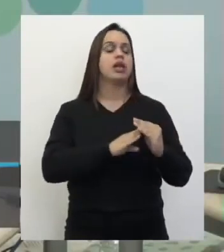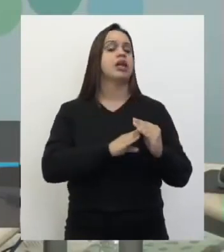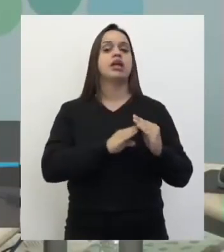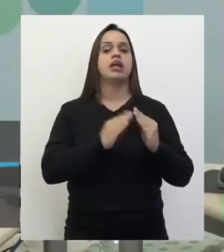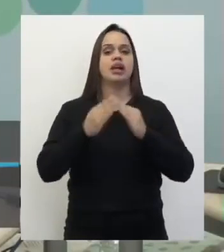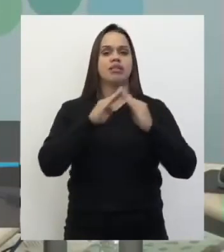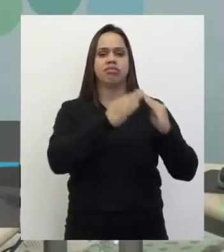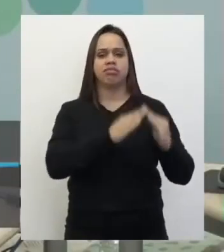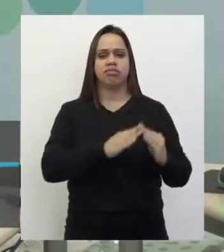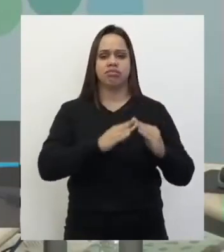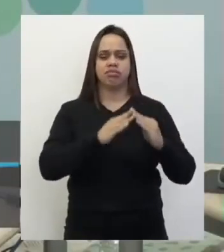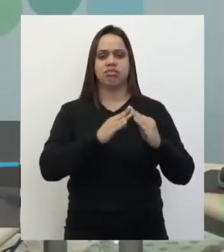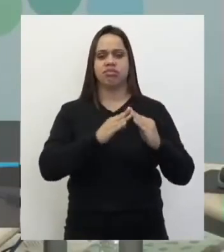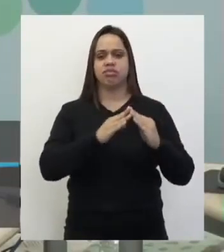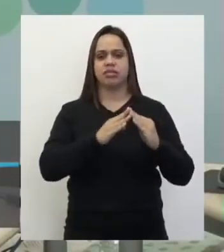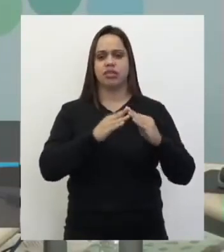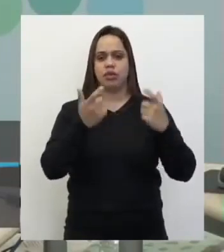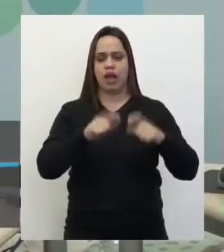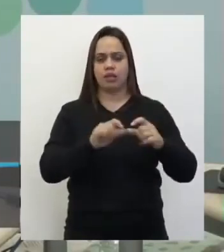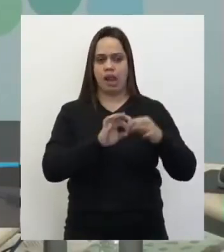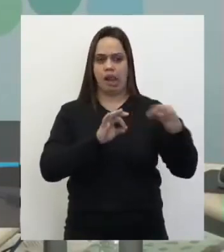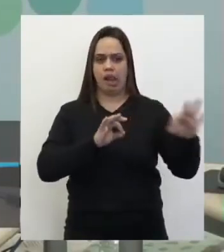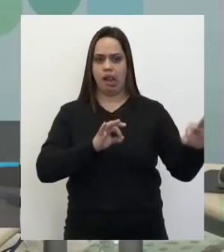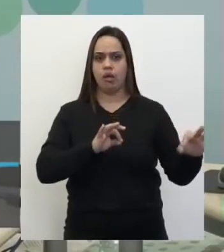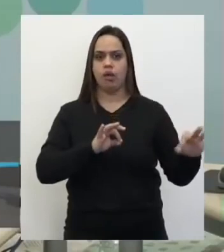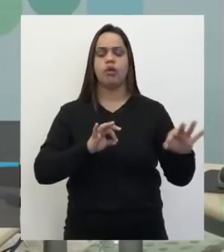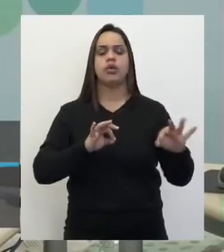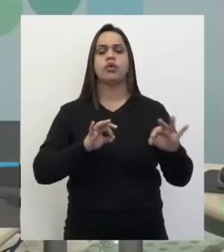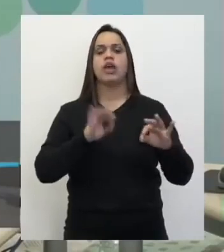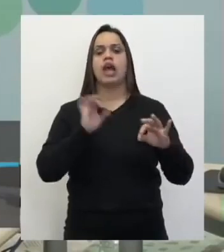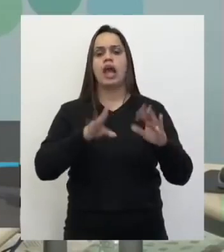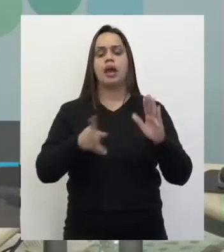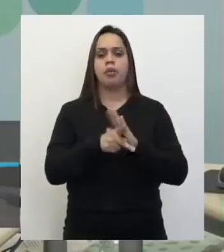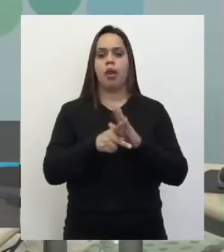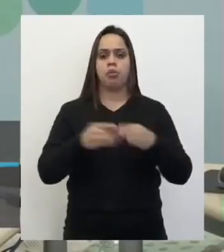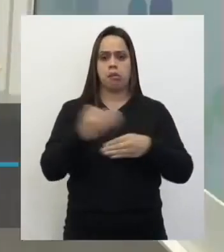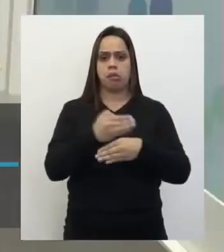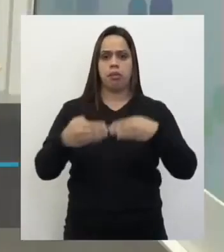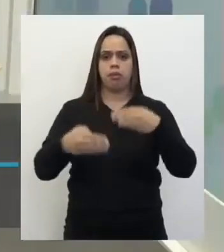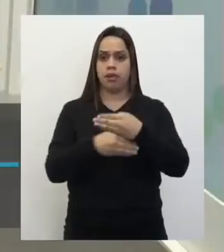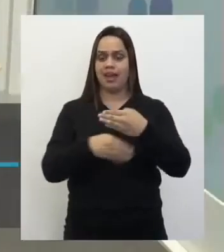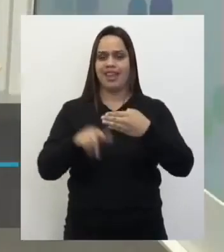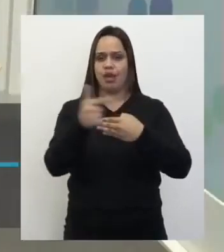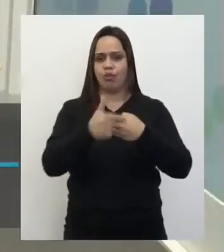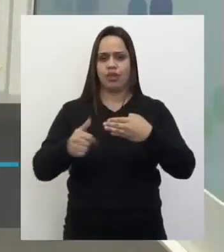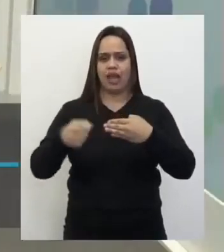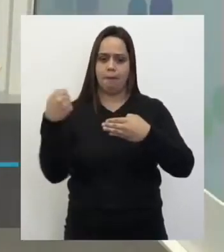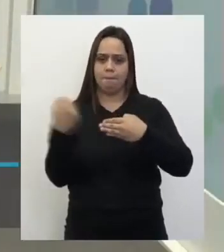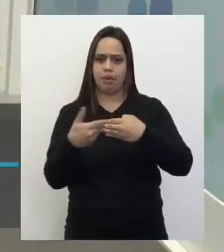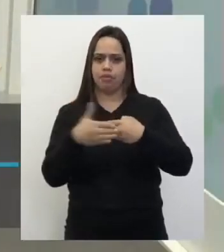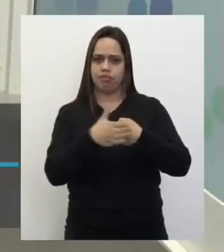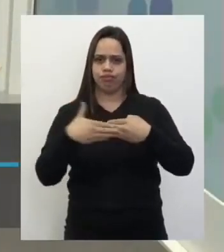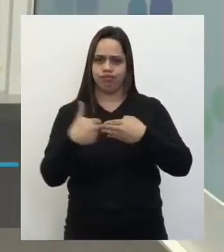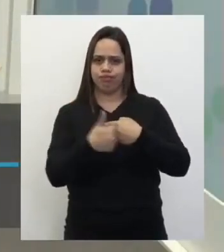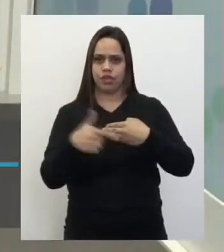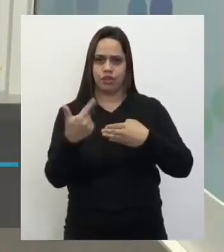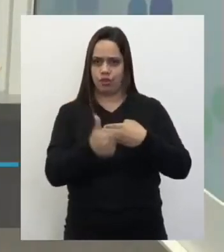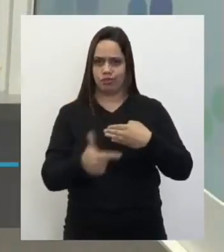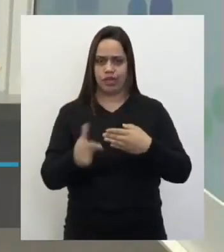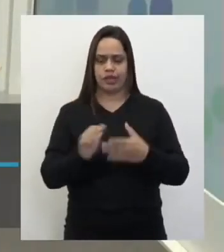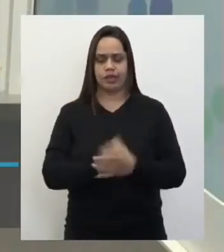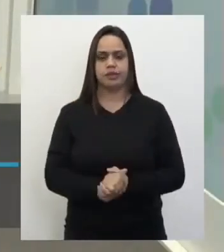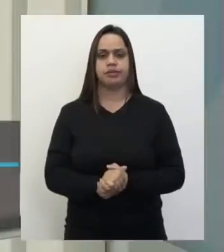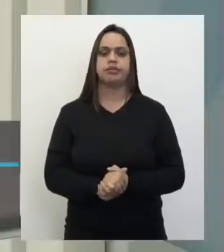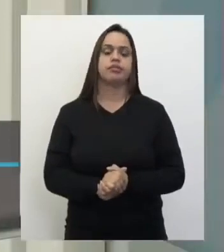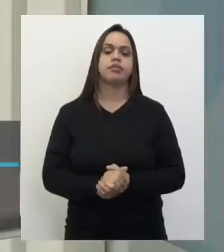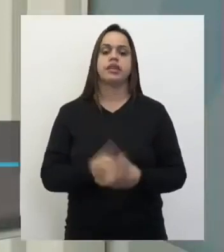no tijolo ou no bloco. Então é uma percepção que ele tem, o aluno Kaique. Isso. Para essa última resposta, né, é muito